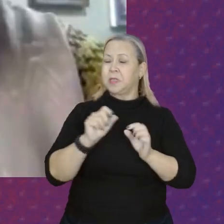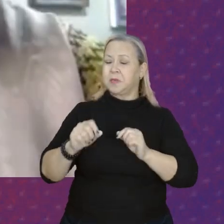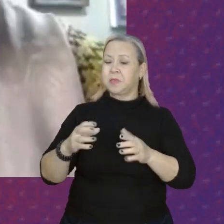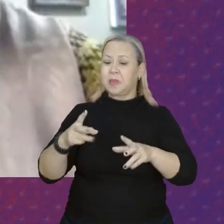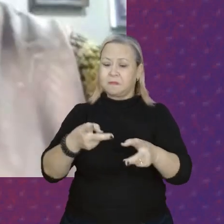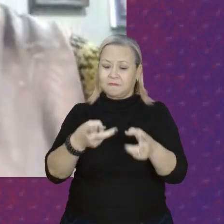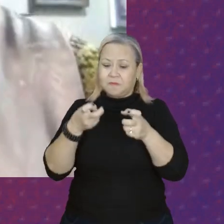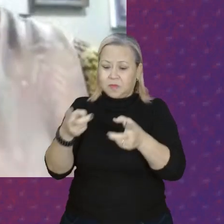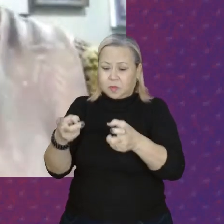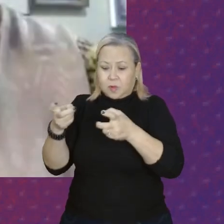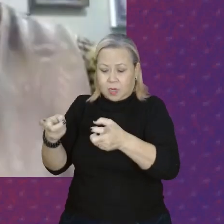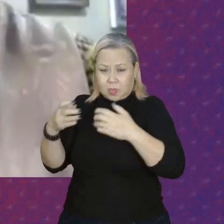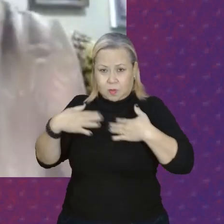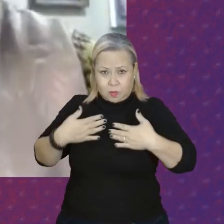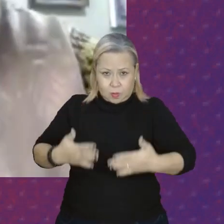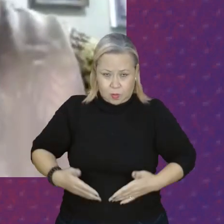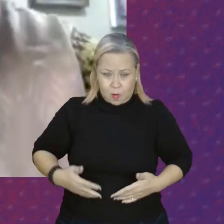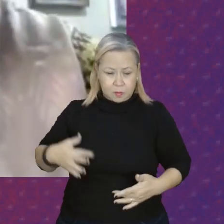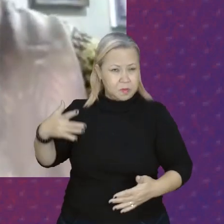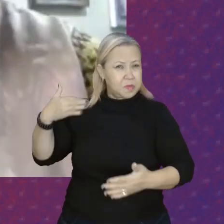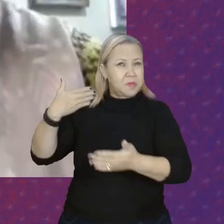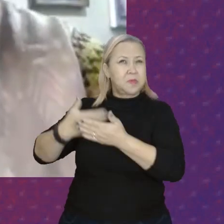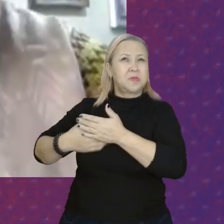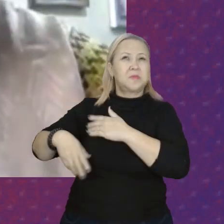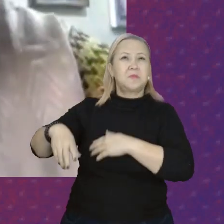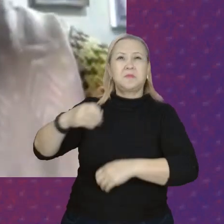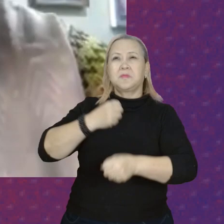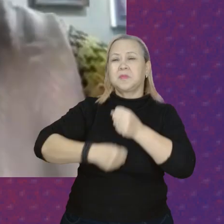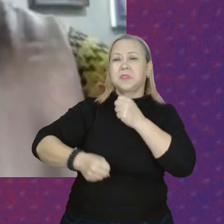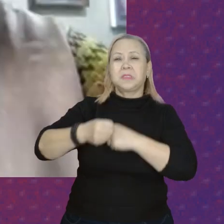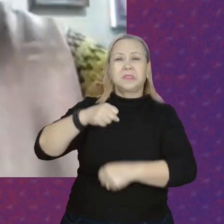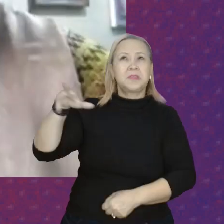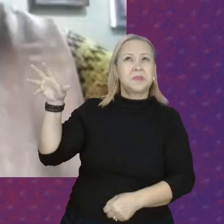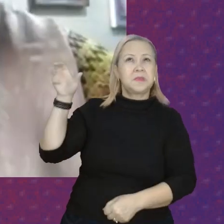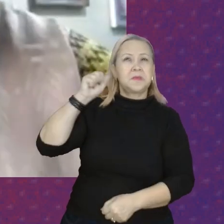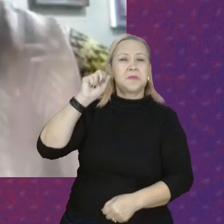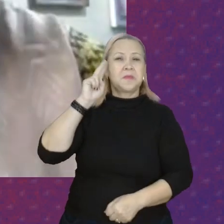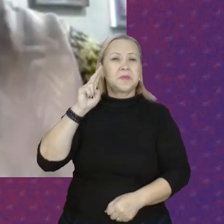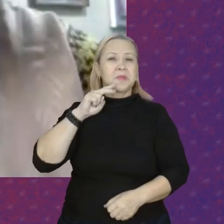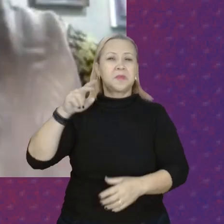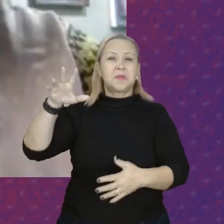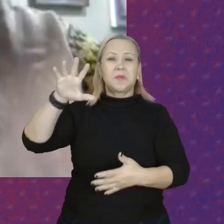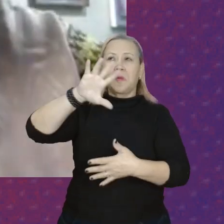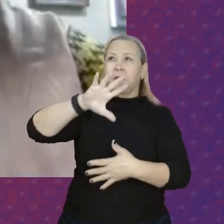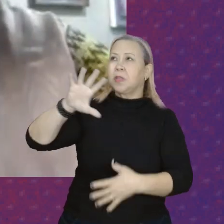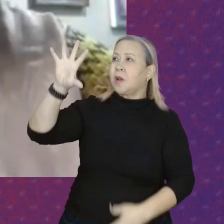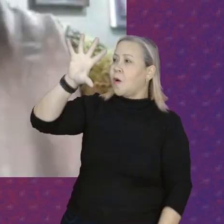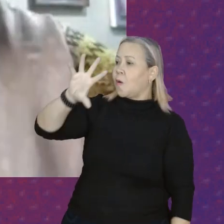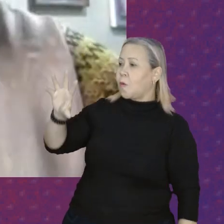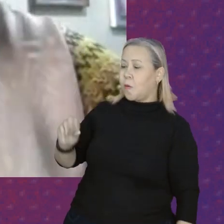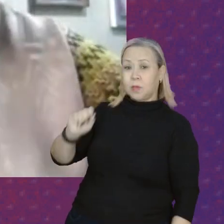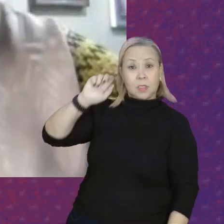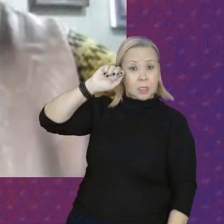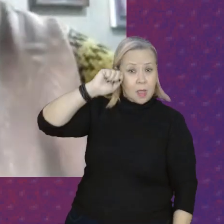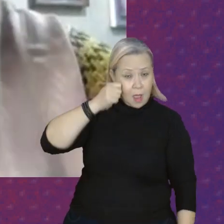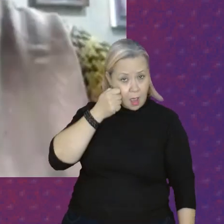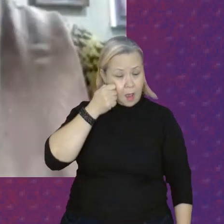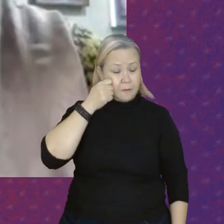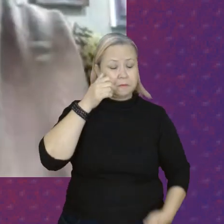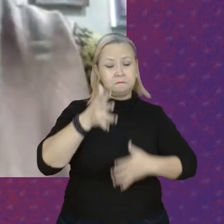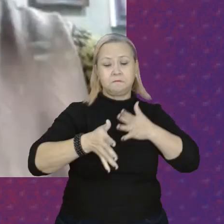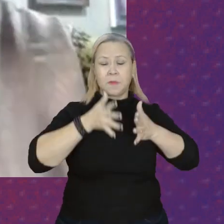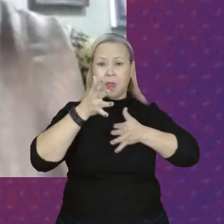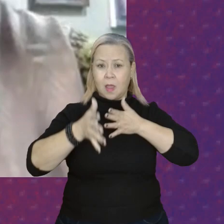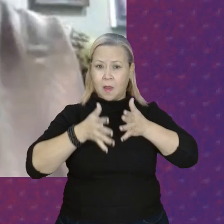corpos. Durante muitos anos, nós ouvimos histórias sobre o continente africano, né? Sempre